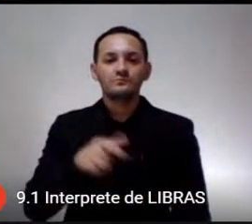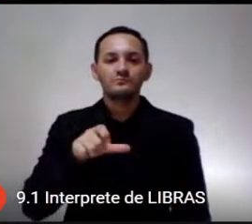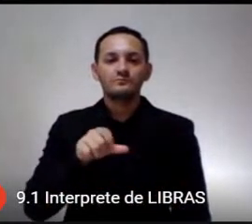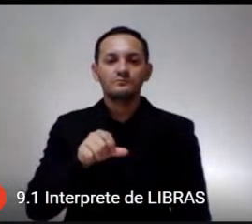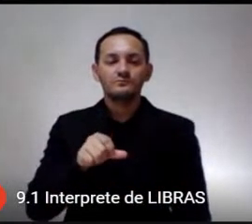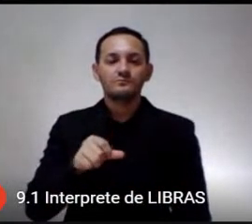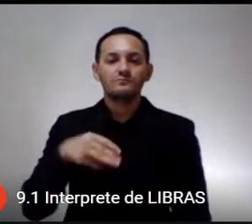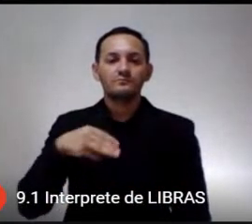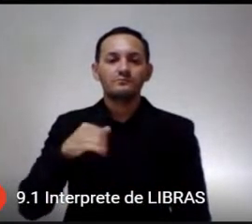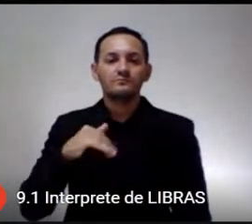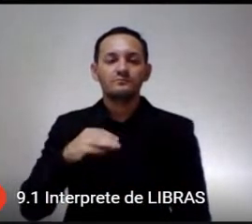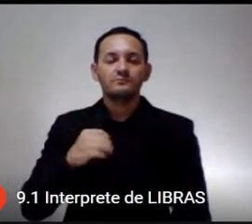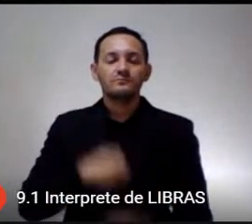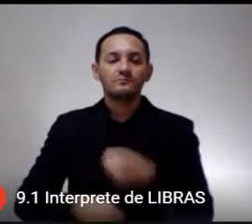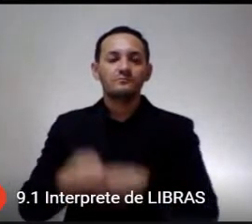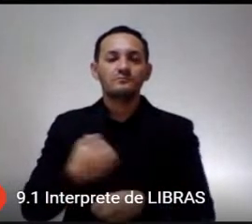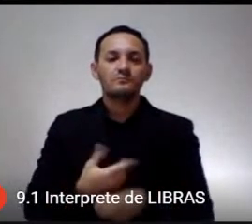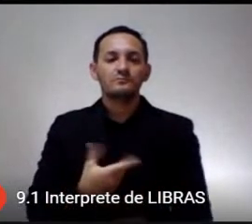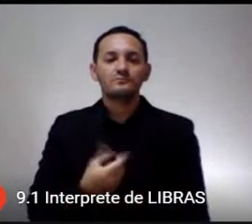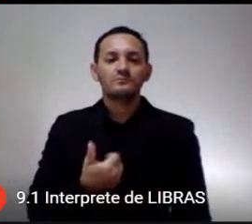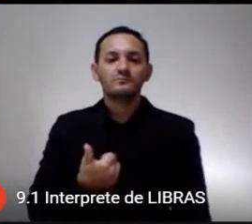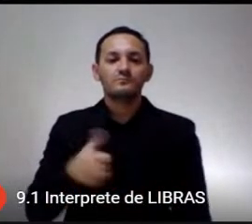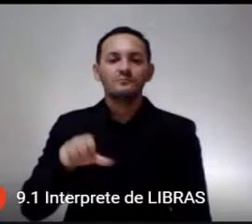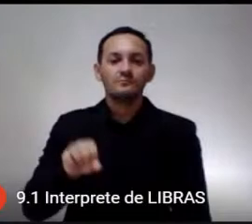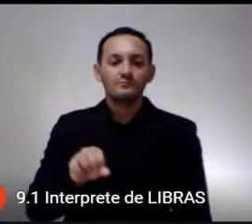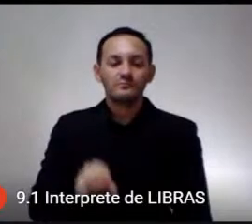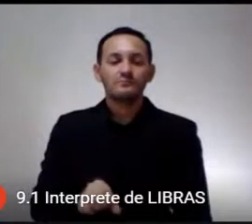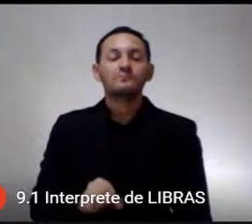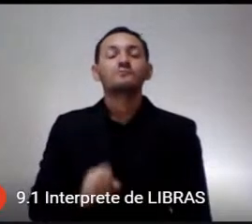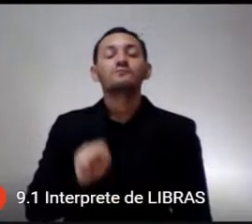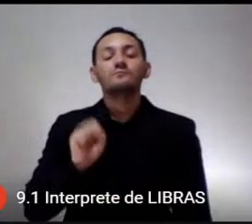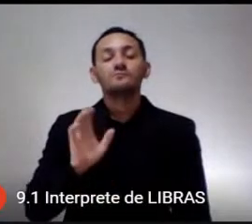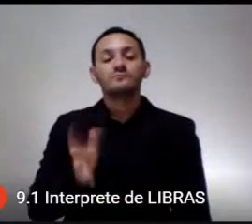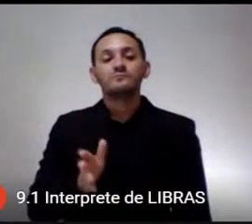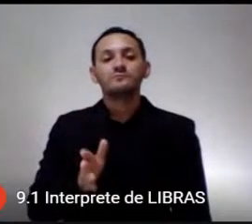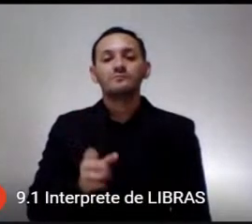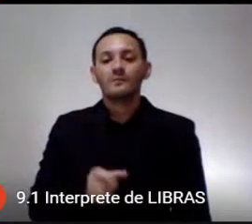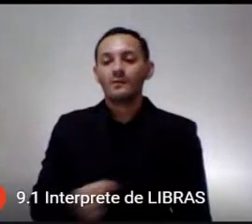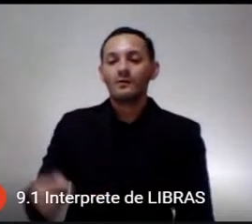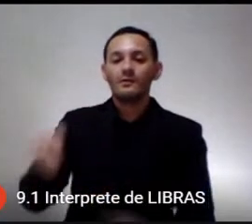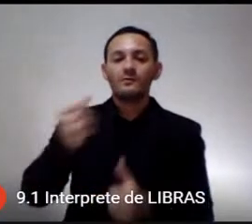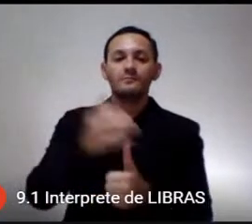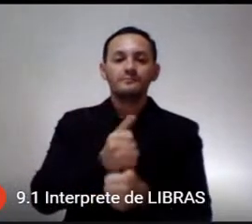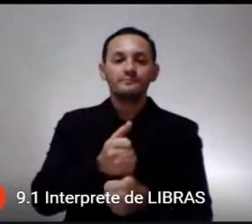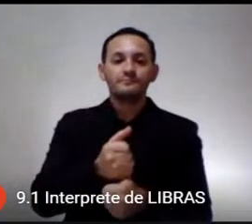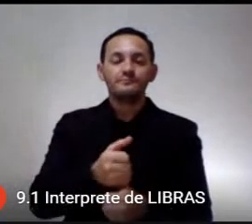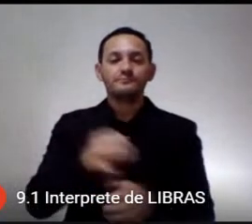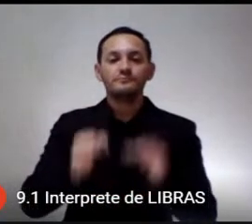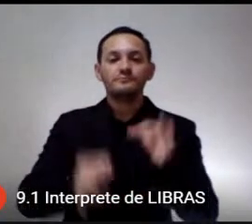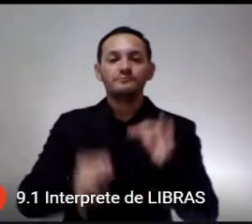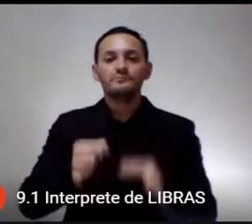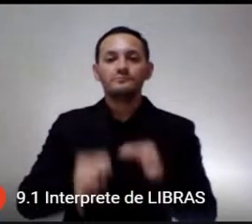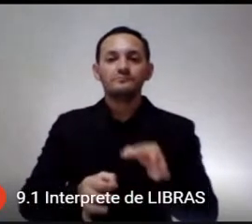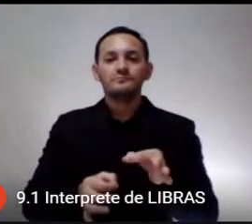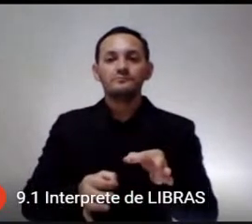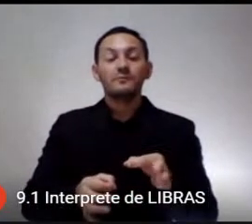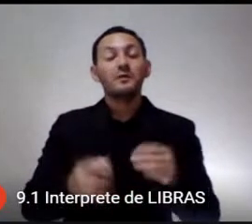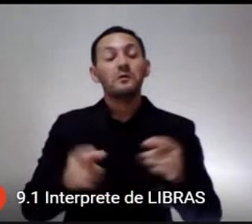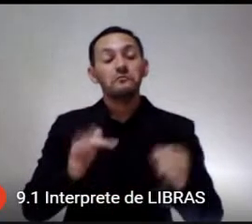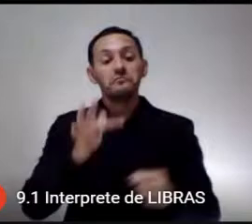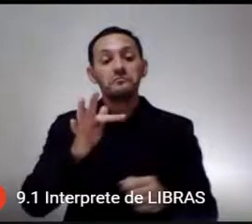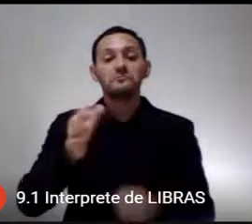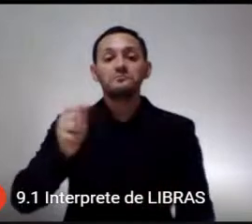2020, que decidiu que nos casos de designação de juízes em razão de movimentações por aposentadoria e